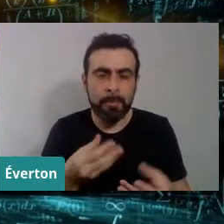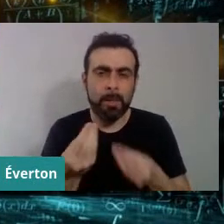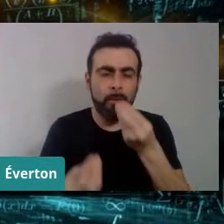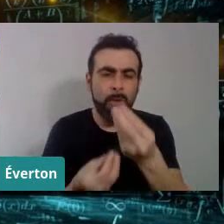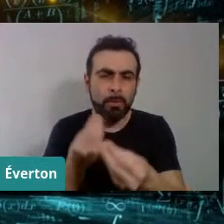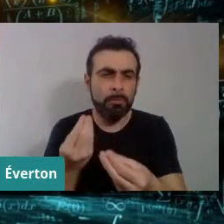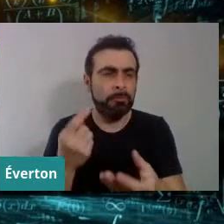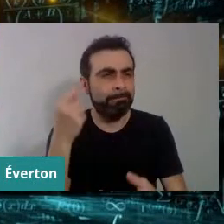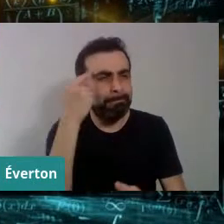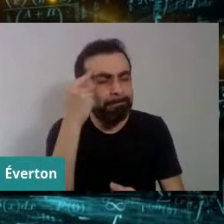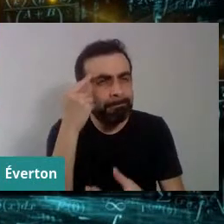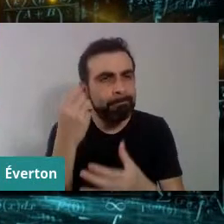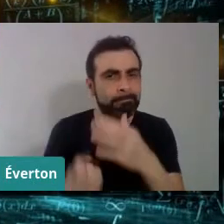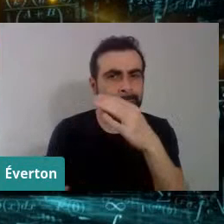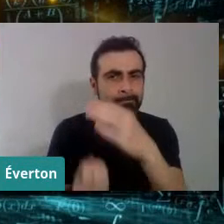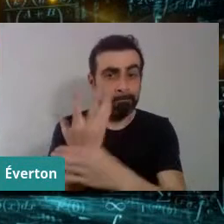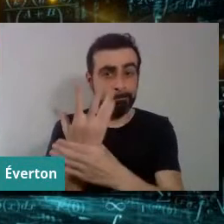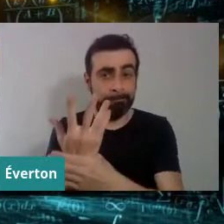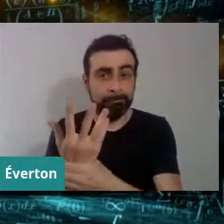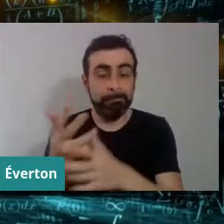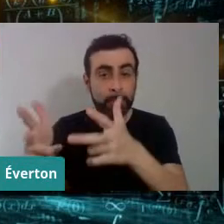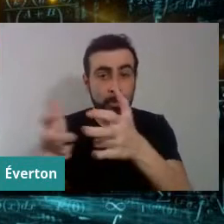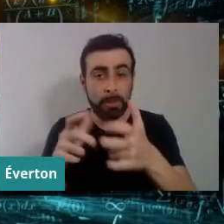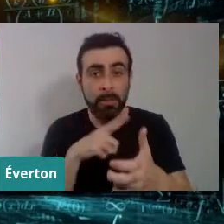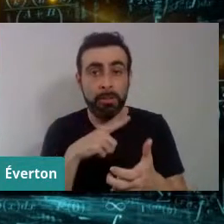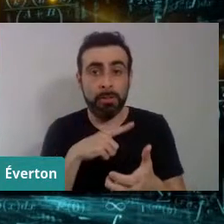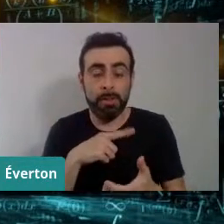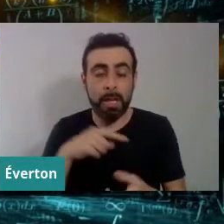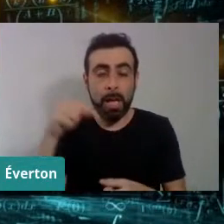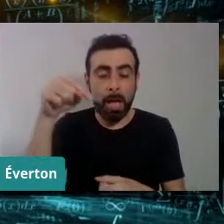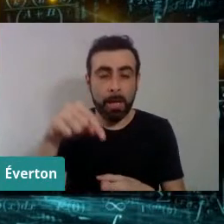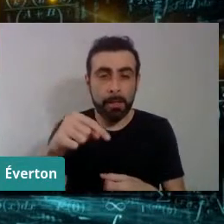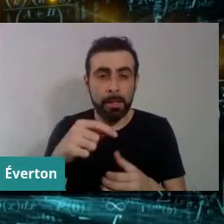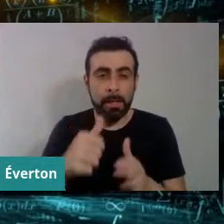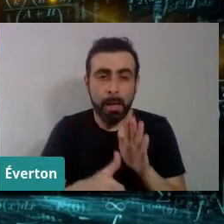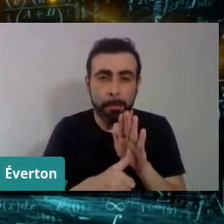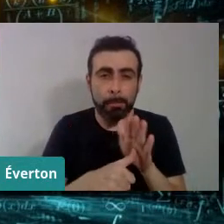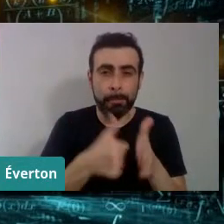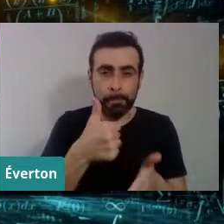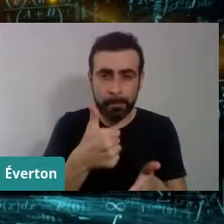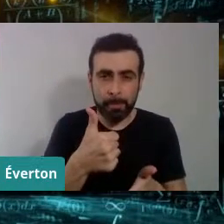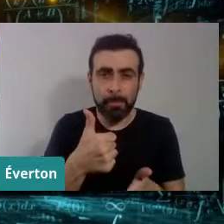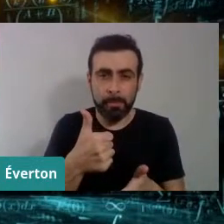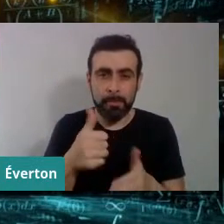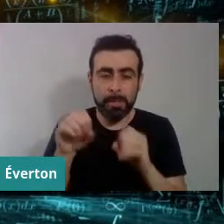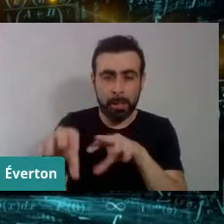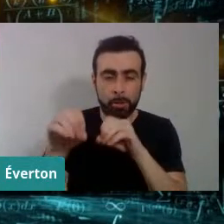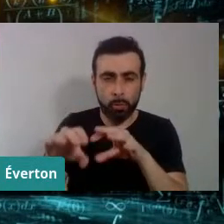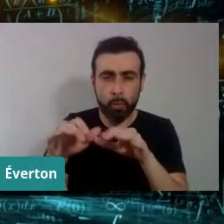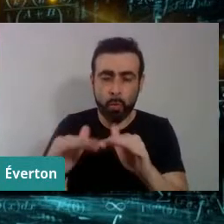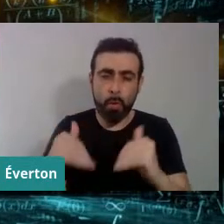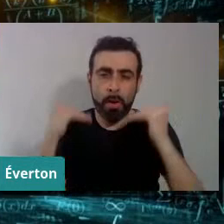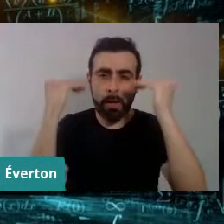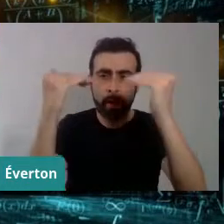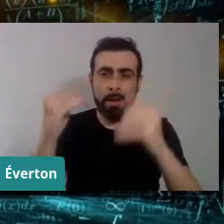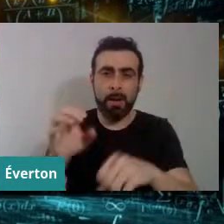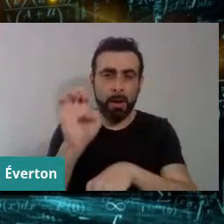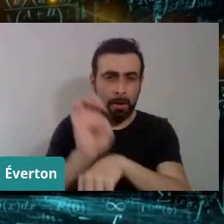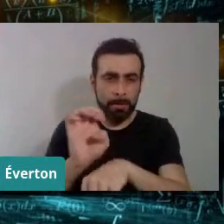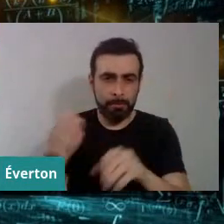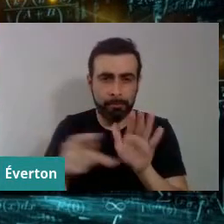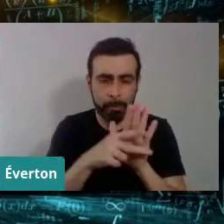criada a primeira escola de ensino superior do interior do Paraná. E por meio do decreto estadual